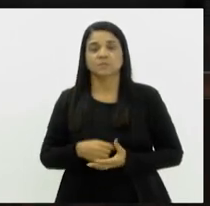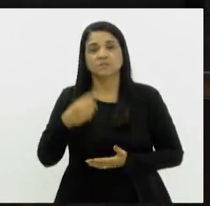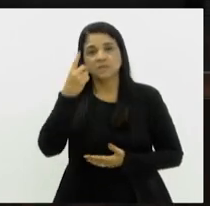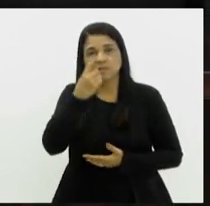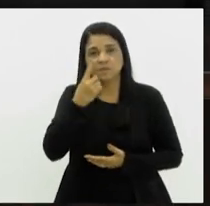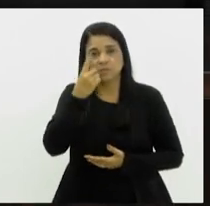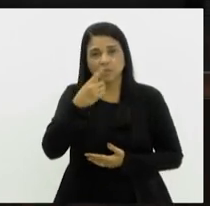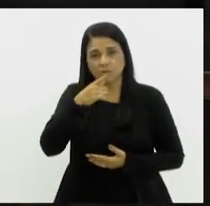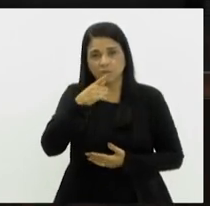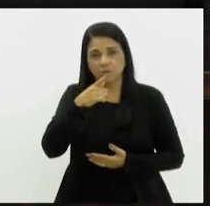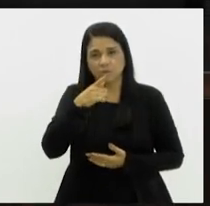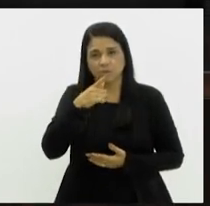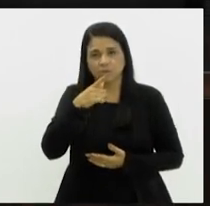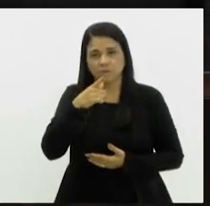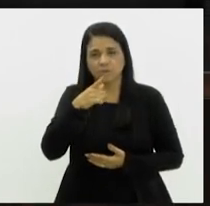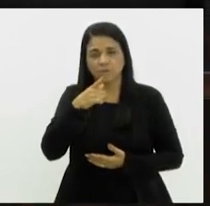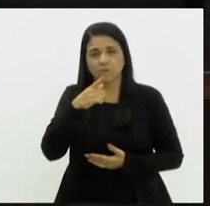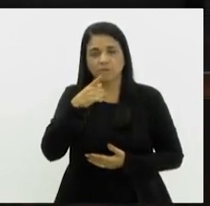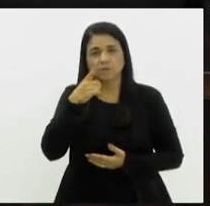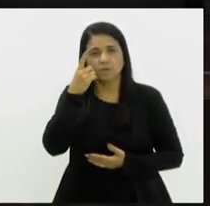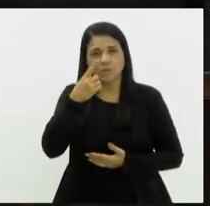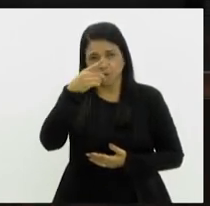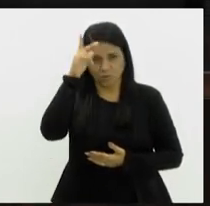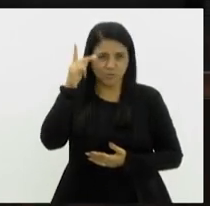deputado Luiz Paulo é autor.